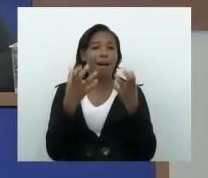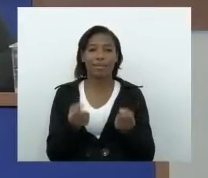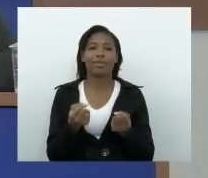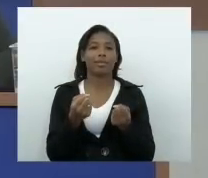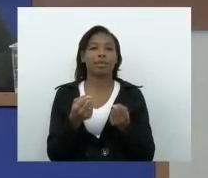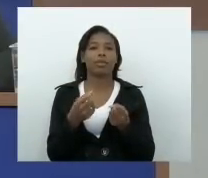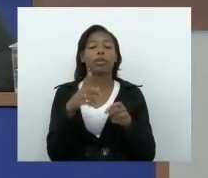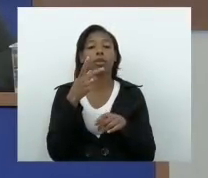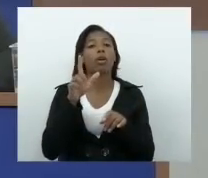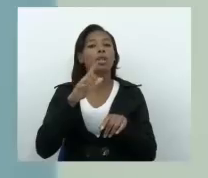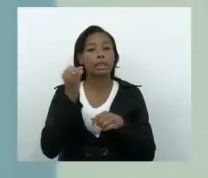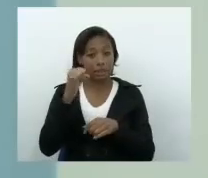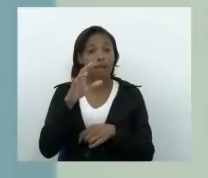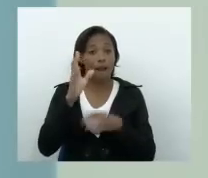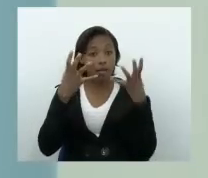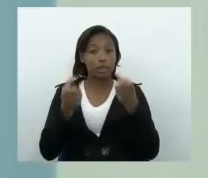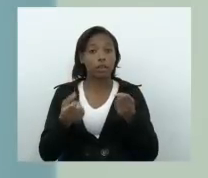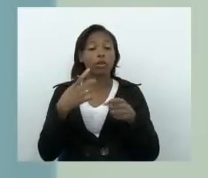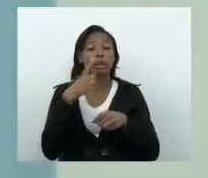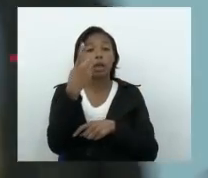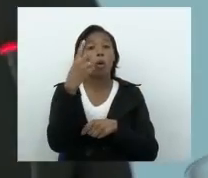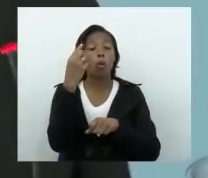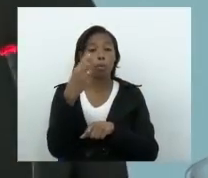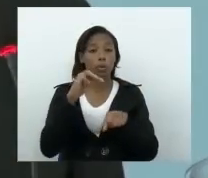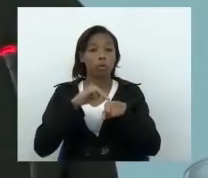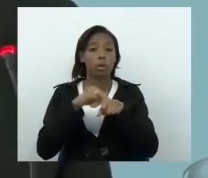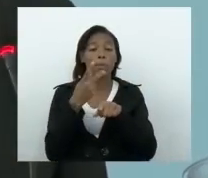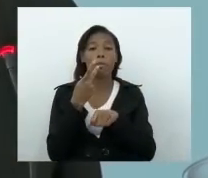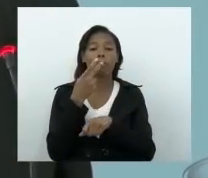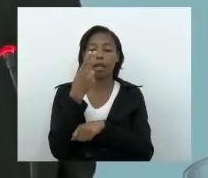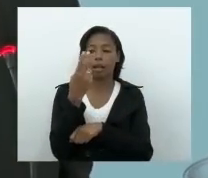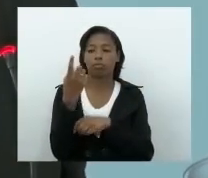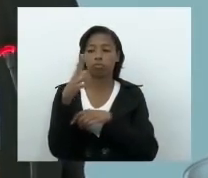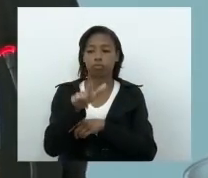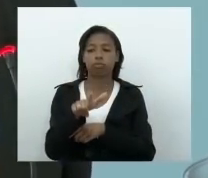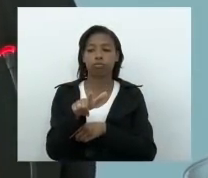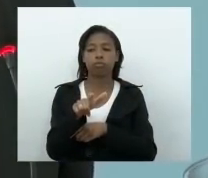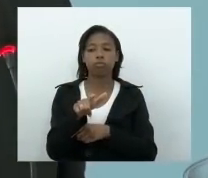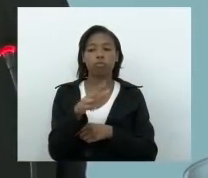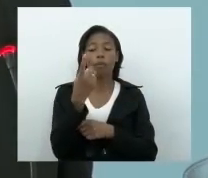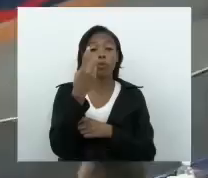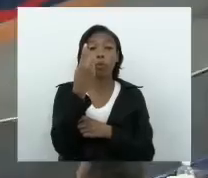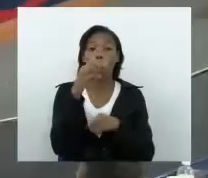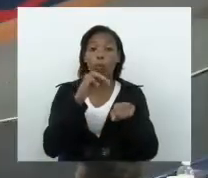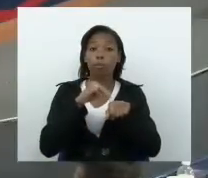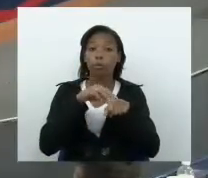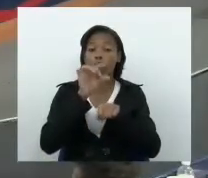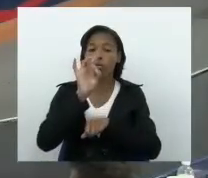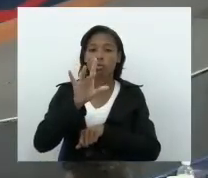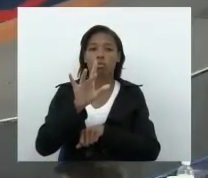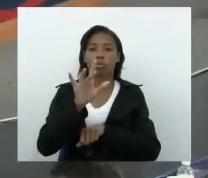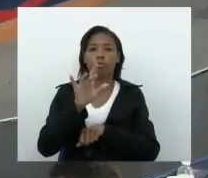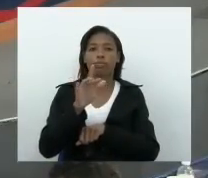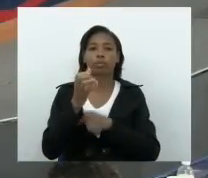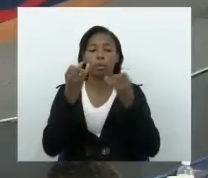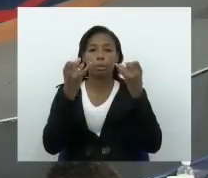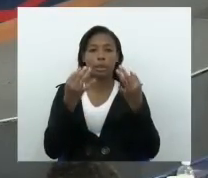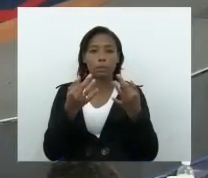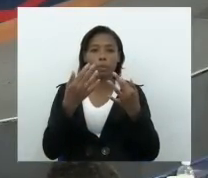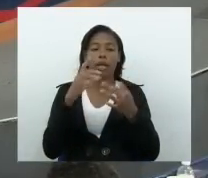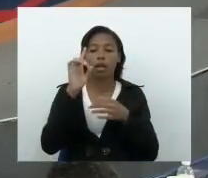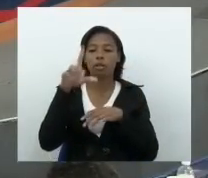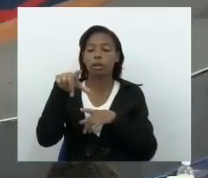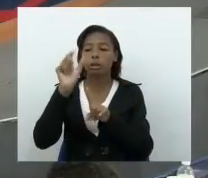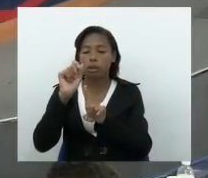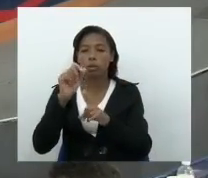portanto, o senhor tem 1 minuto para o direito de resposta, segundo uma citação do candidato Wagner Freitas. 1 minuto. Deixa só a gente acertar o cronômetro ali,